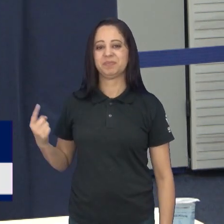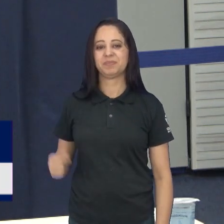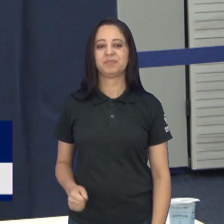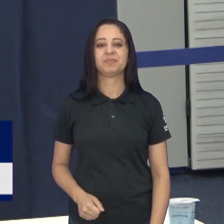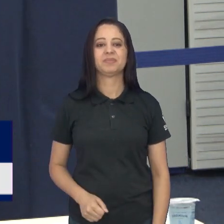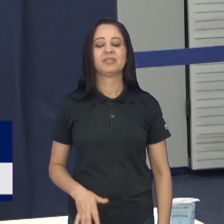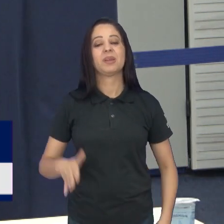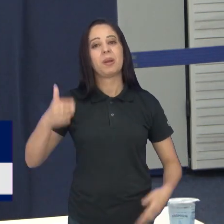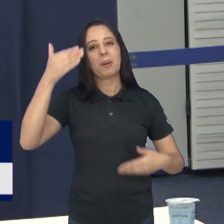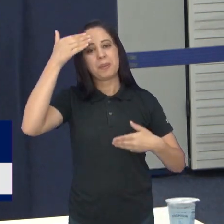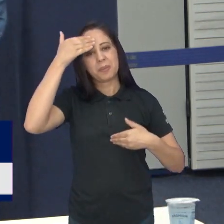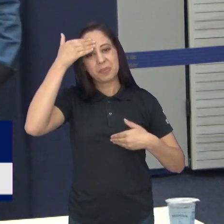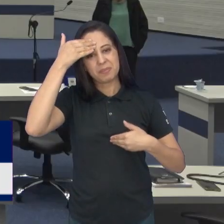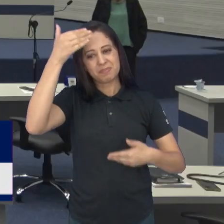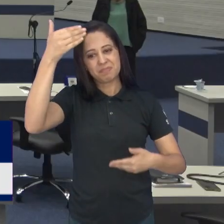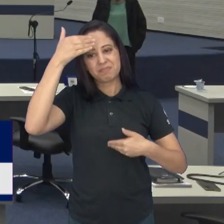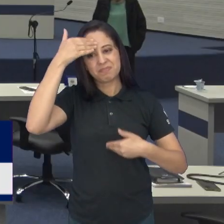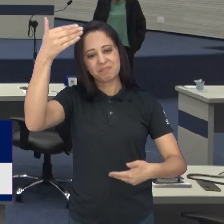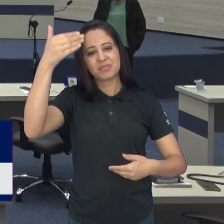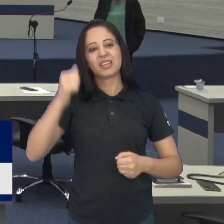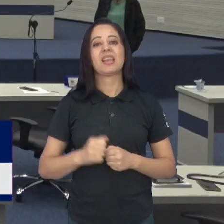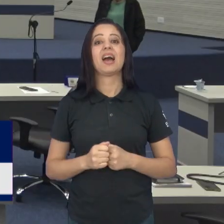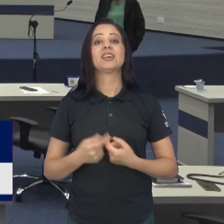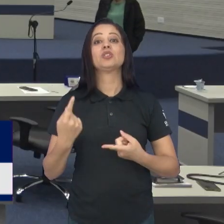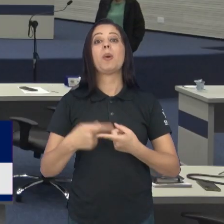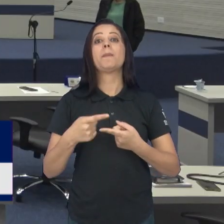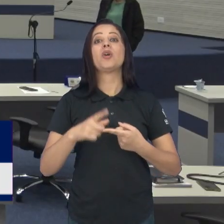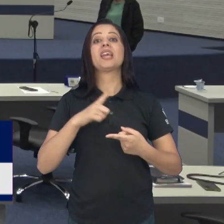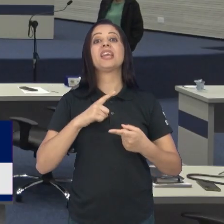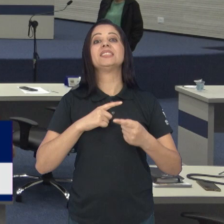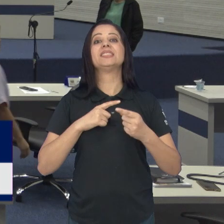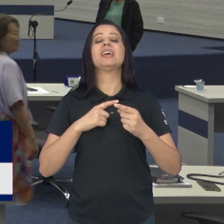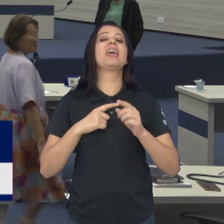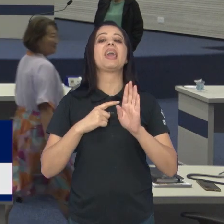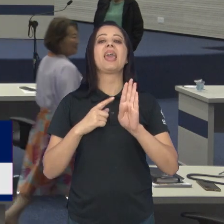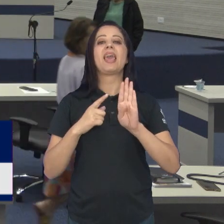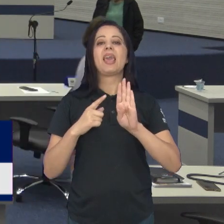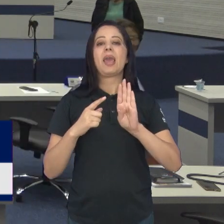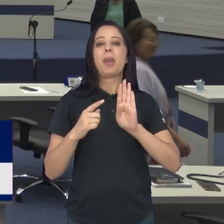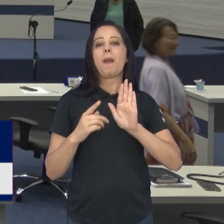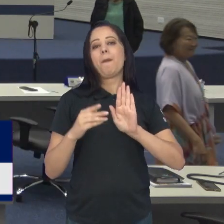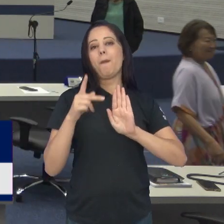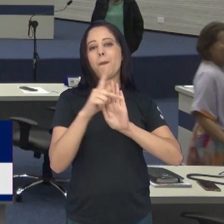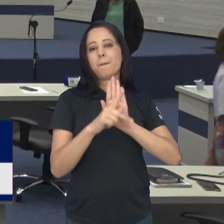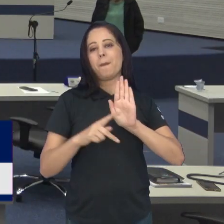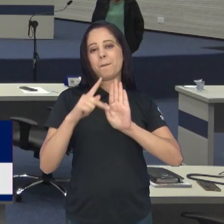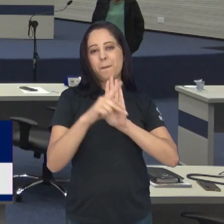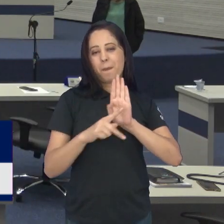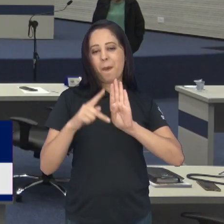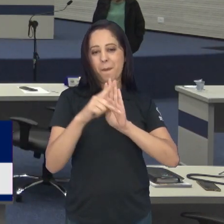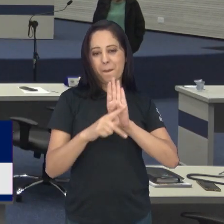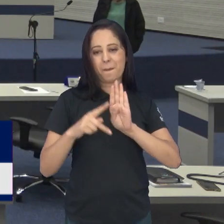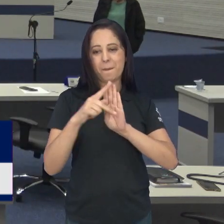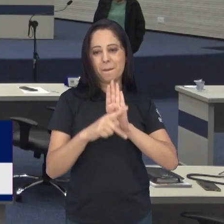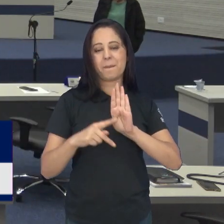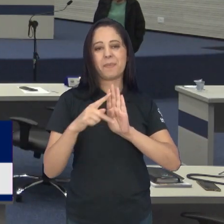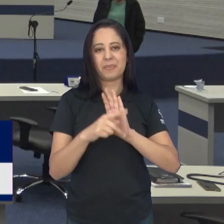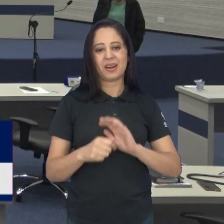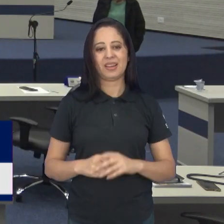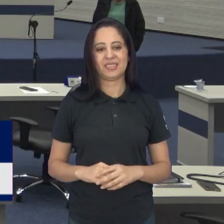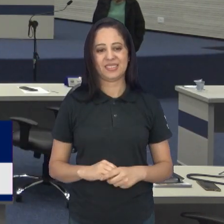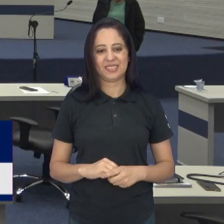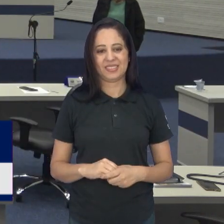Agradecer a ele, né, o bom prato que está levando lá para a região norte. Parabéns, ô doutor